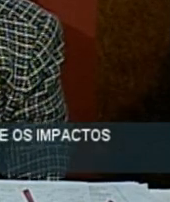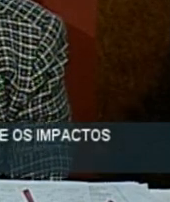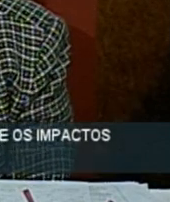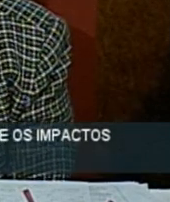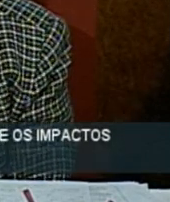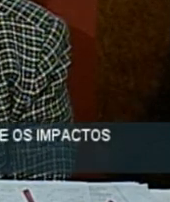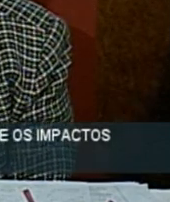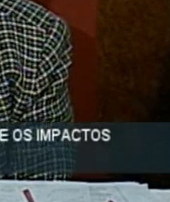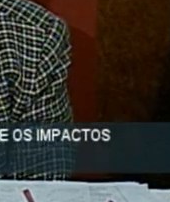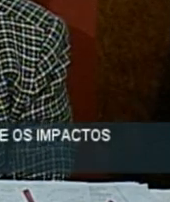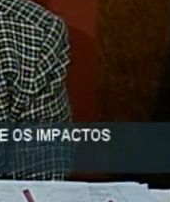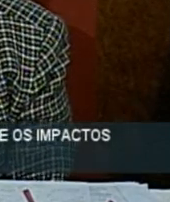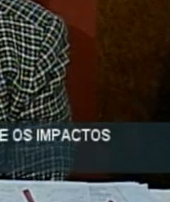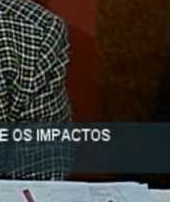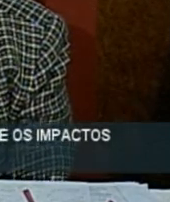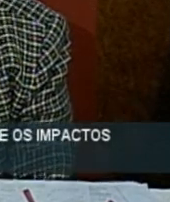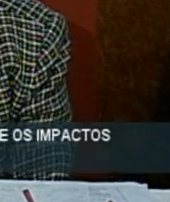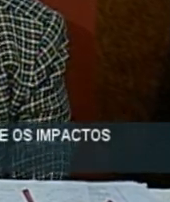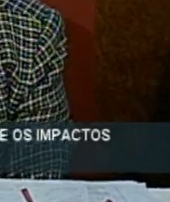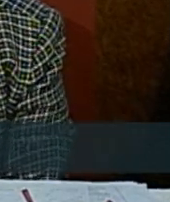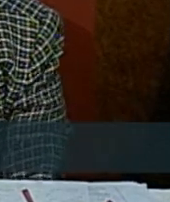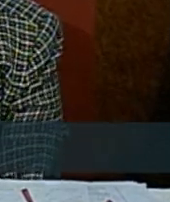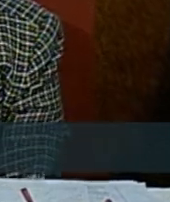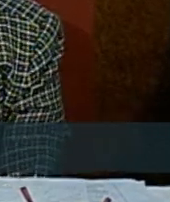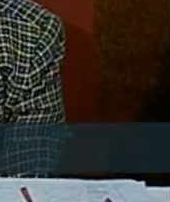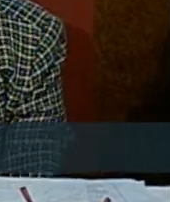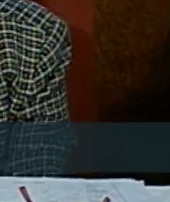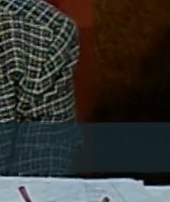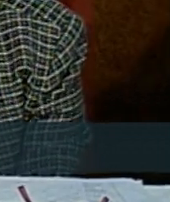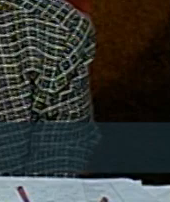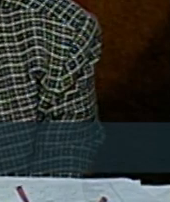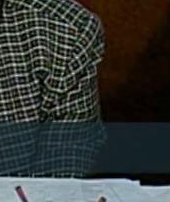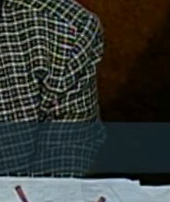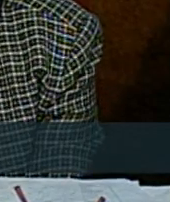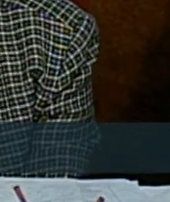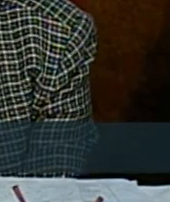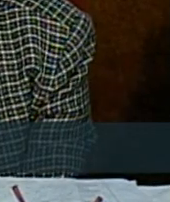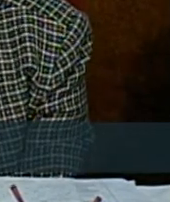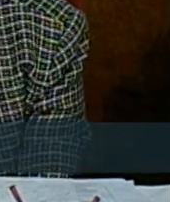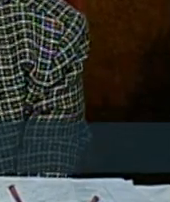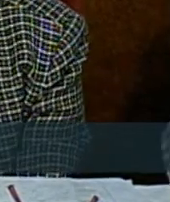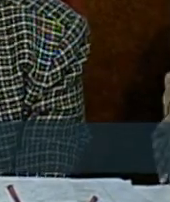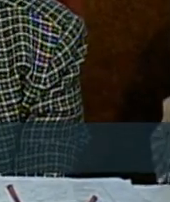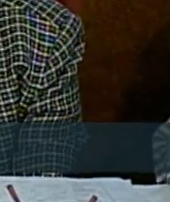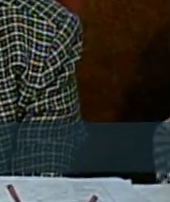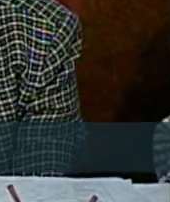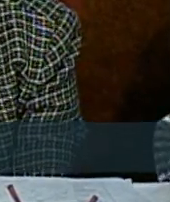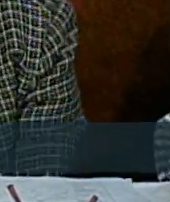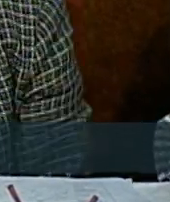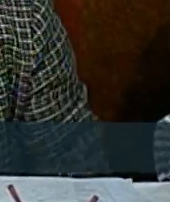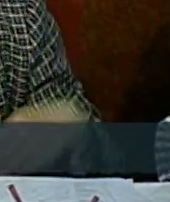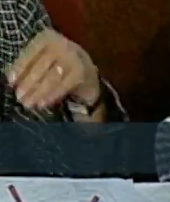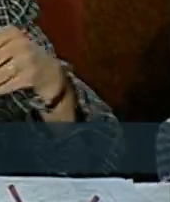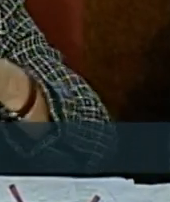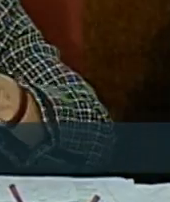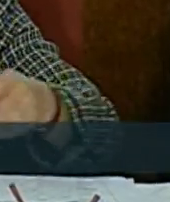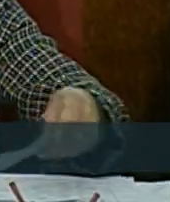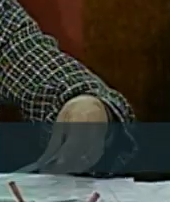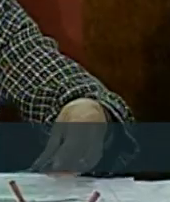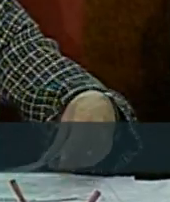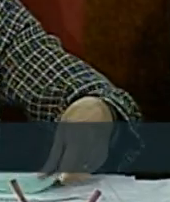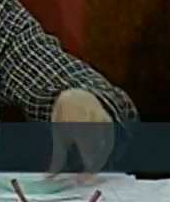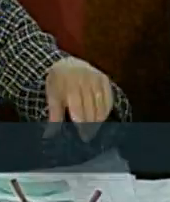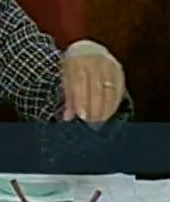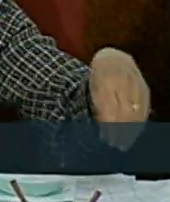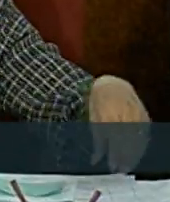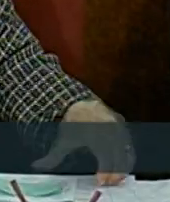inclusão social da cpir desculpa a secretária perdão obrigada